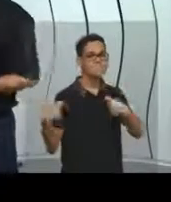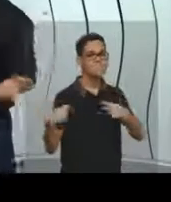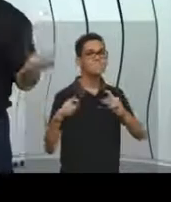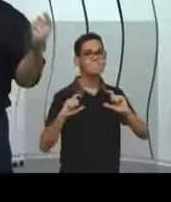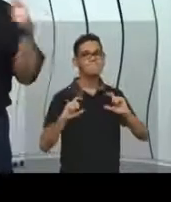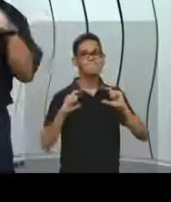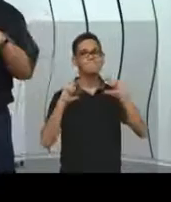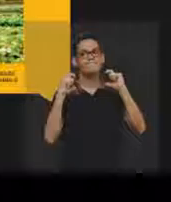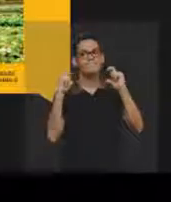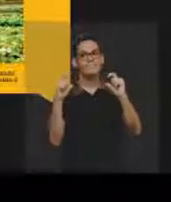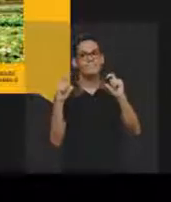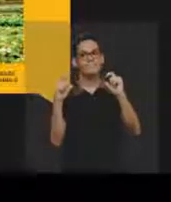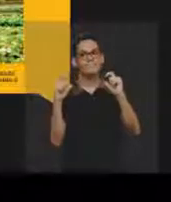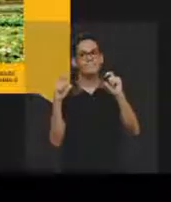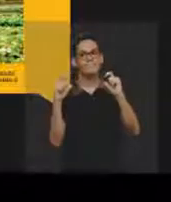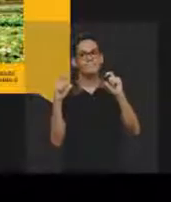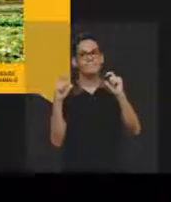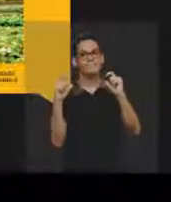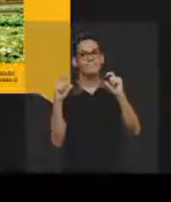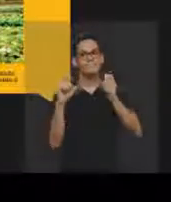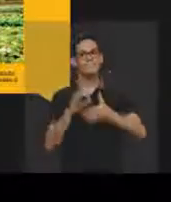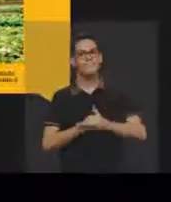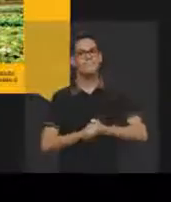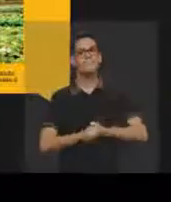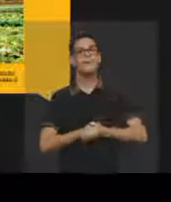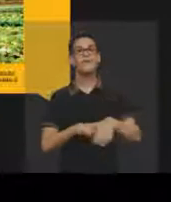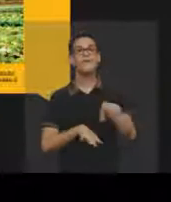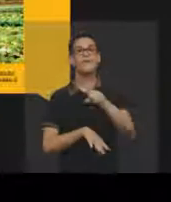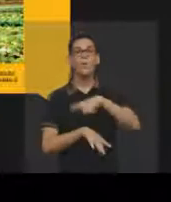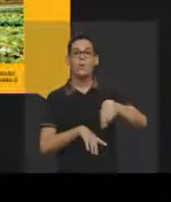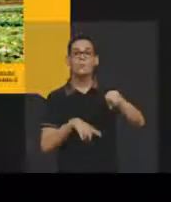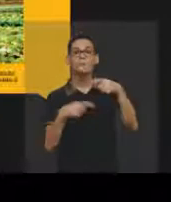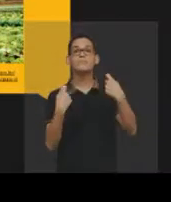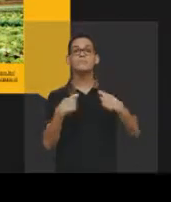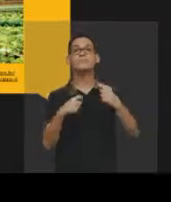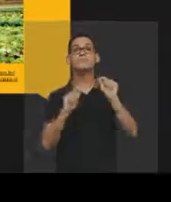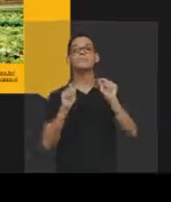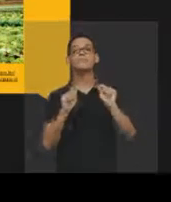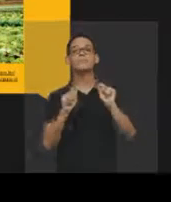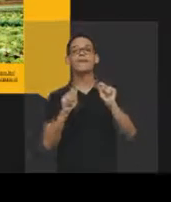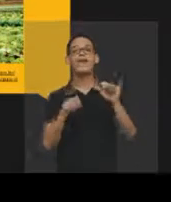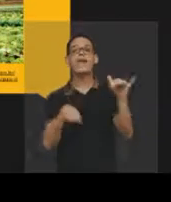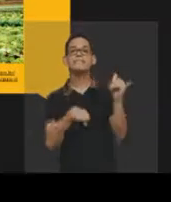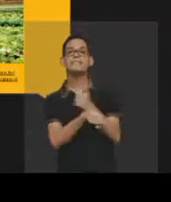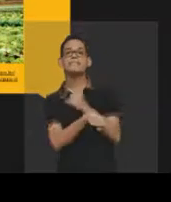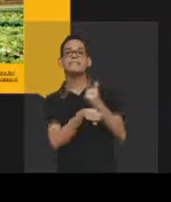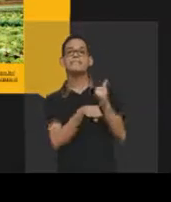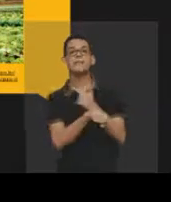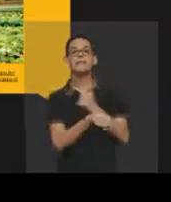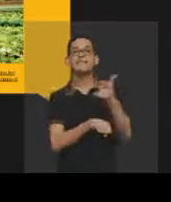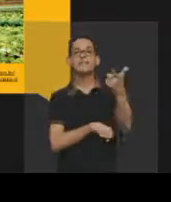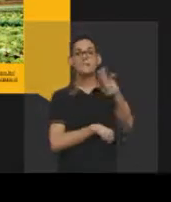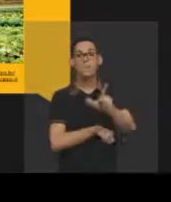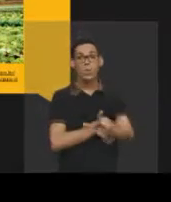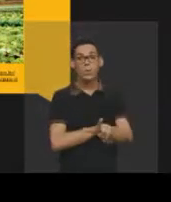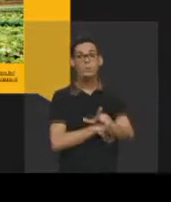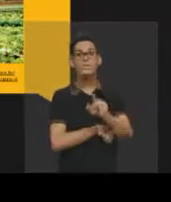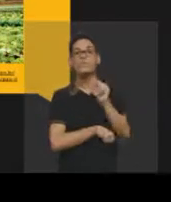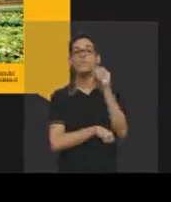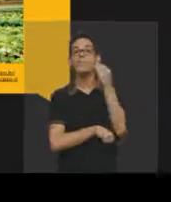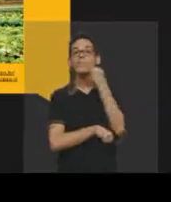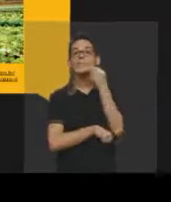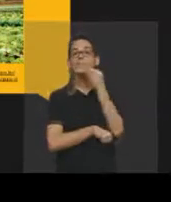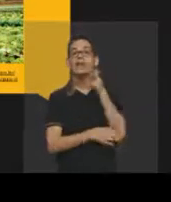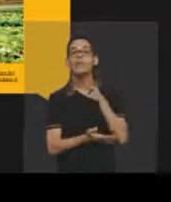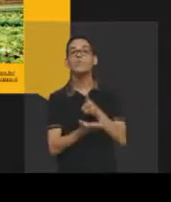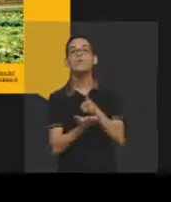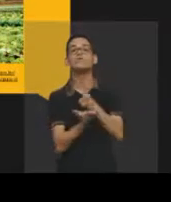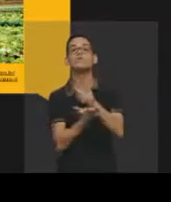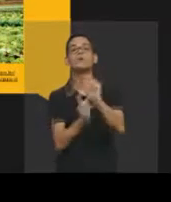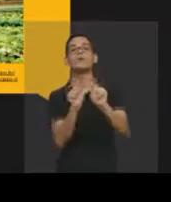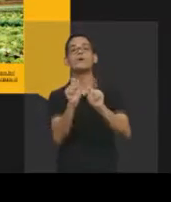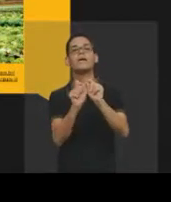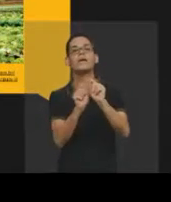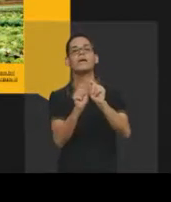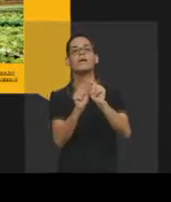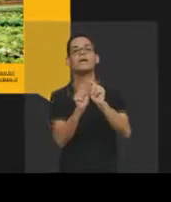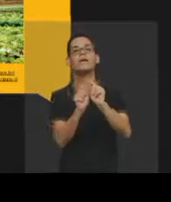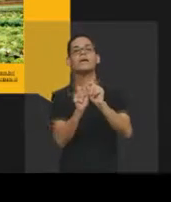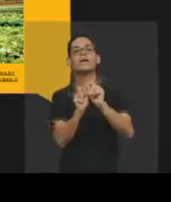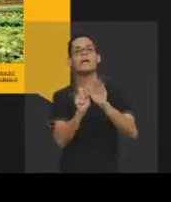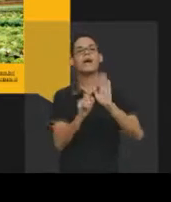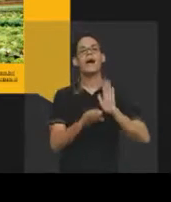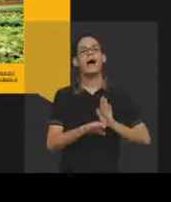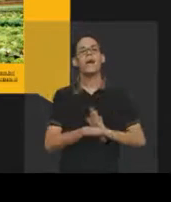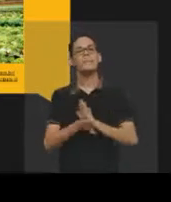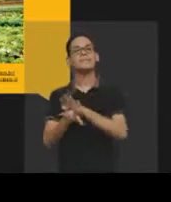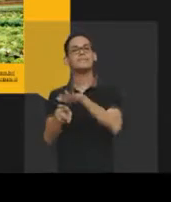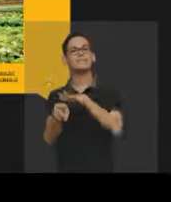demais e exigiu da agricultura brasileira novas técnicas para sustentar, para dar conta do aumento de demanda,